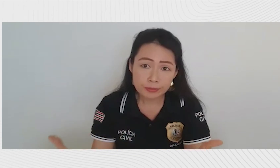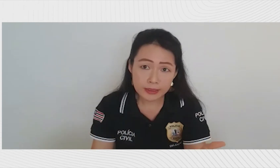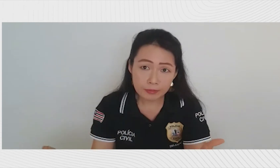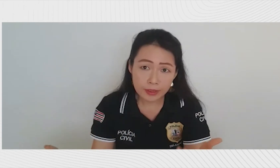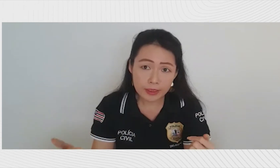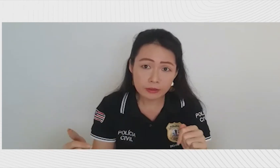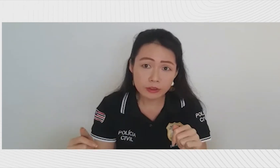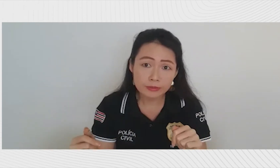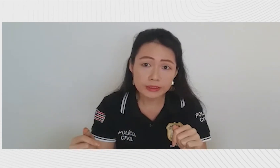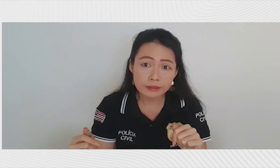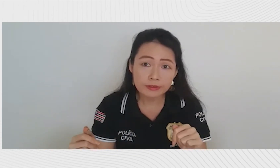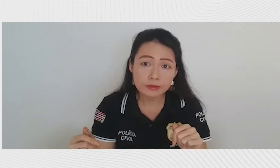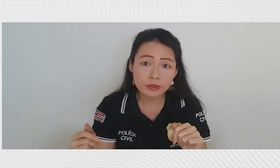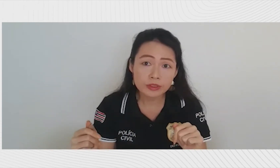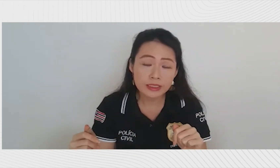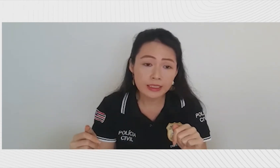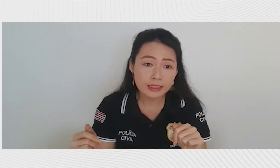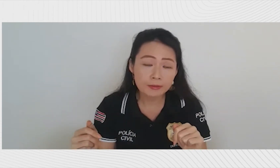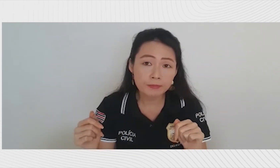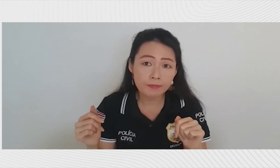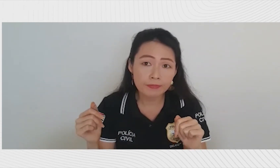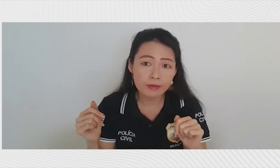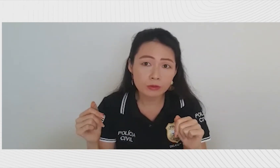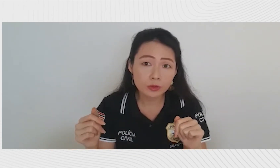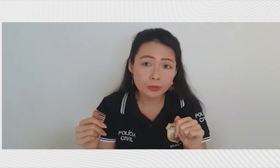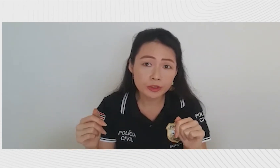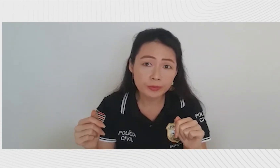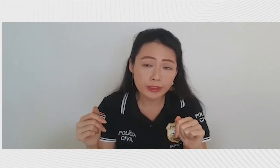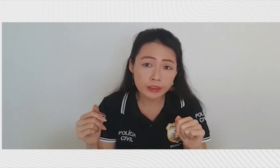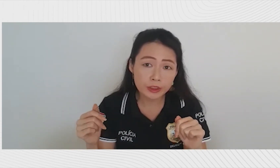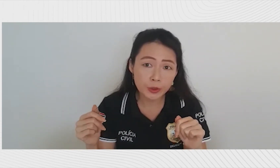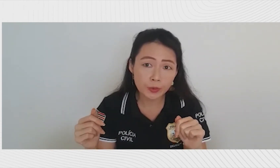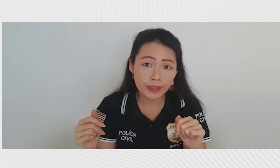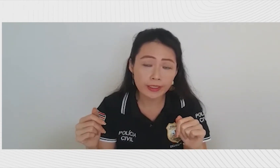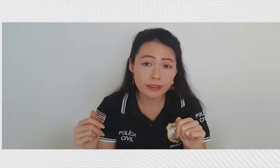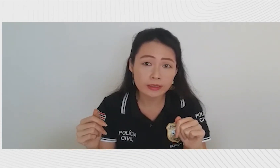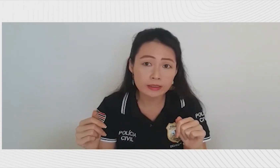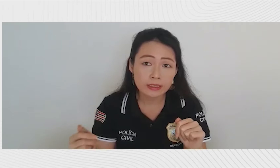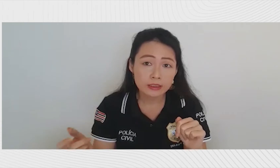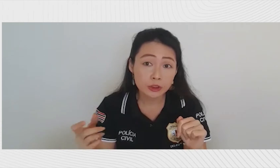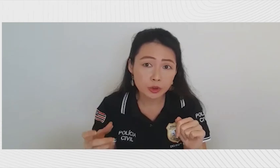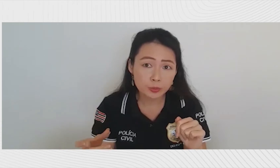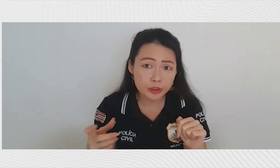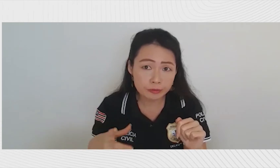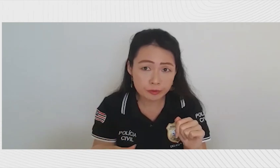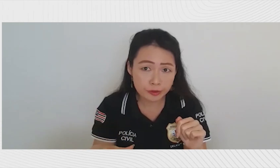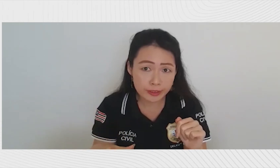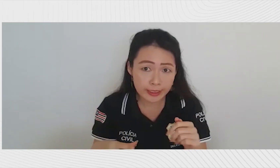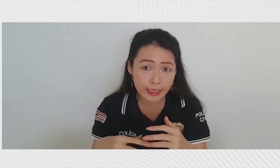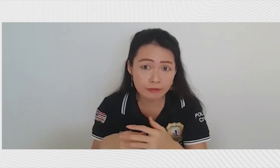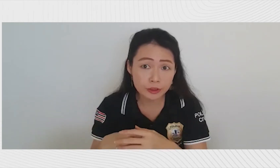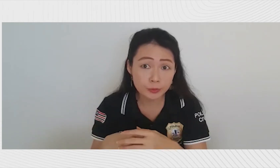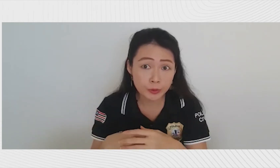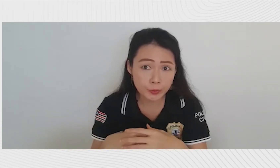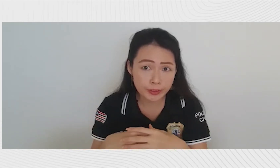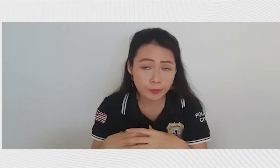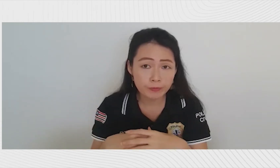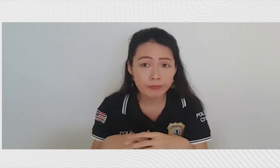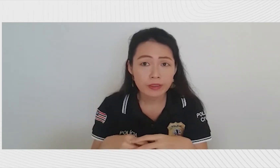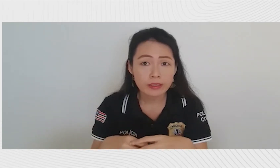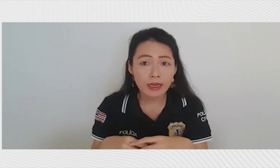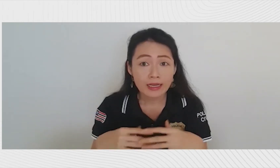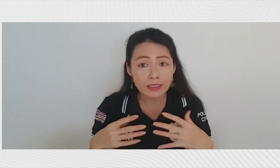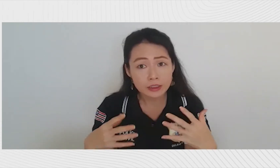Durante a pandemia, nós observamos que o número de boletins de ocorrências de estupro de vulneráveis